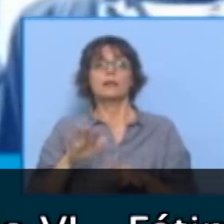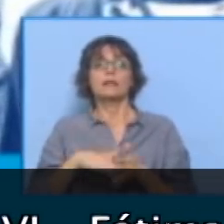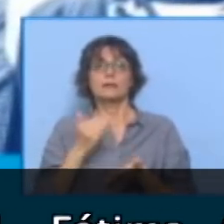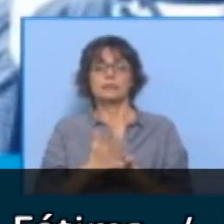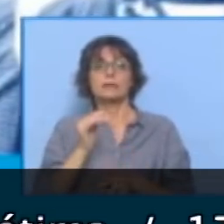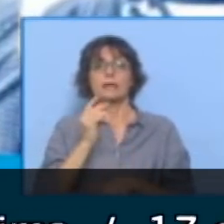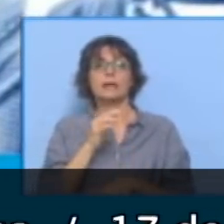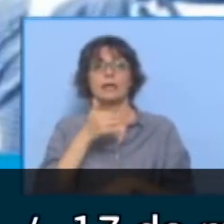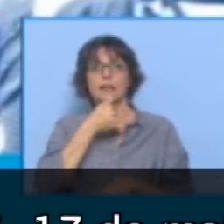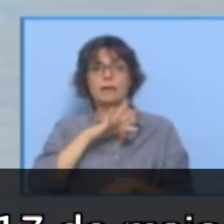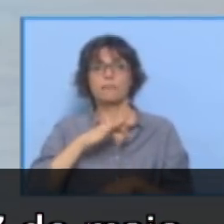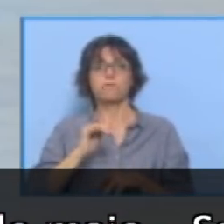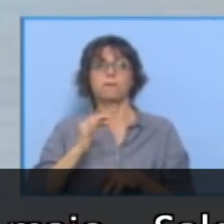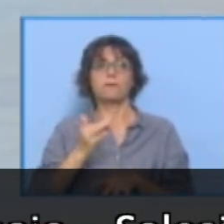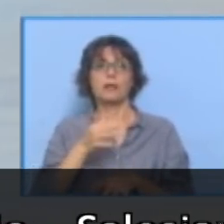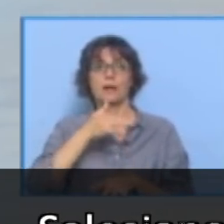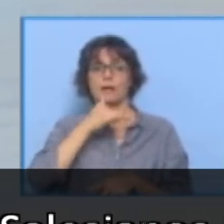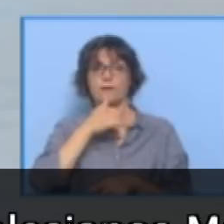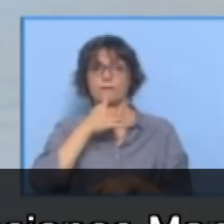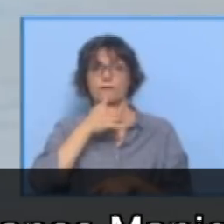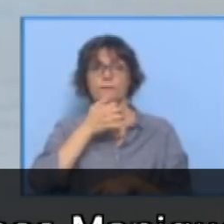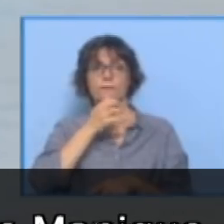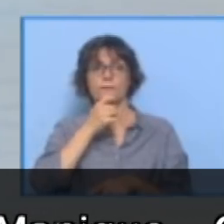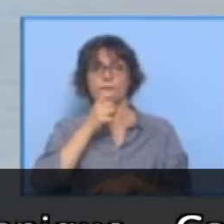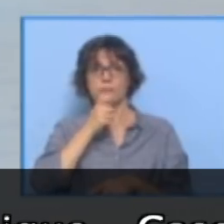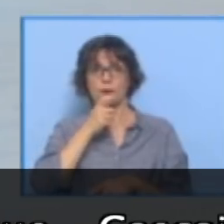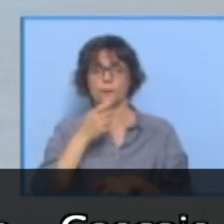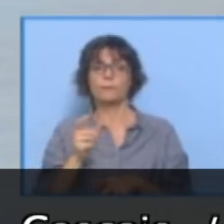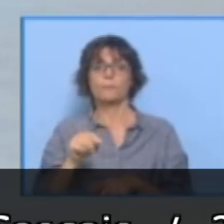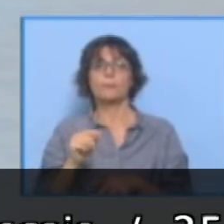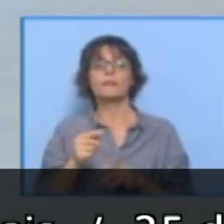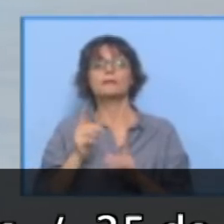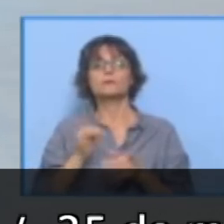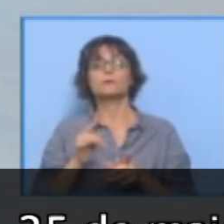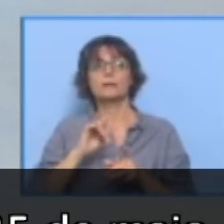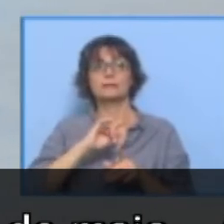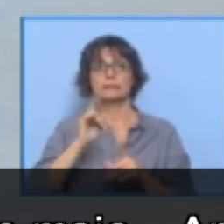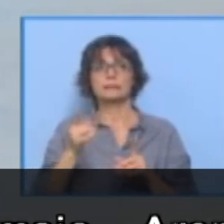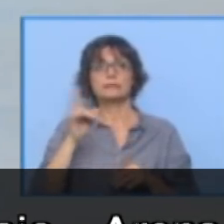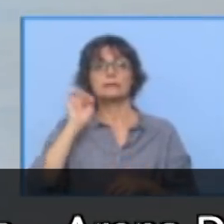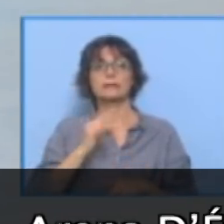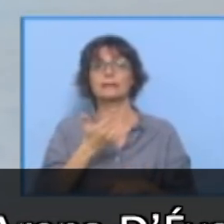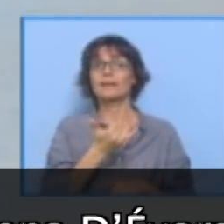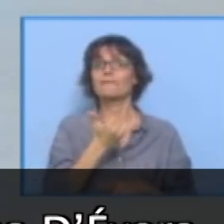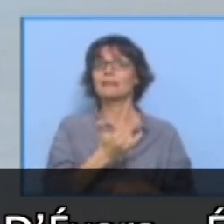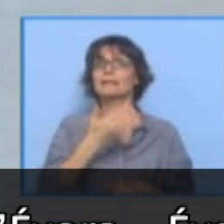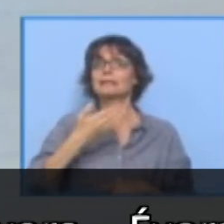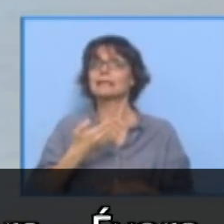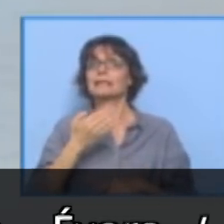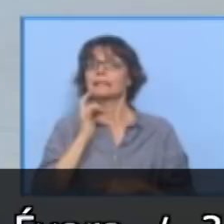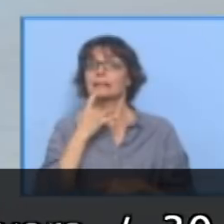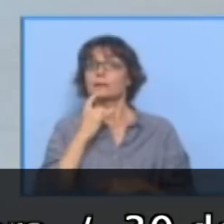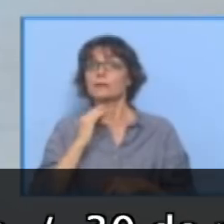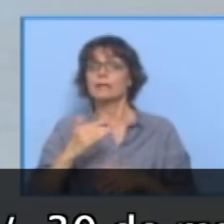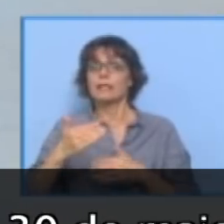vamos divulgando também as datas destes vários concertos. Começam, o primeiro é 27 de maio, o último termina 27 de abril e terminam